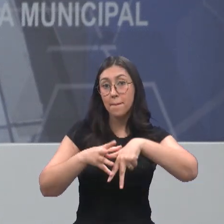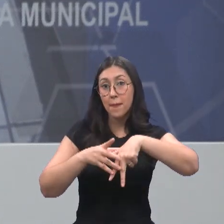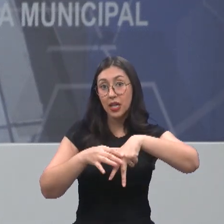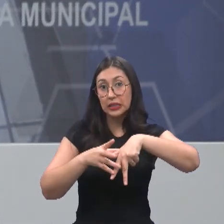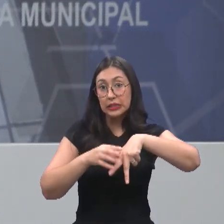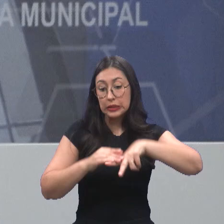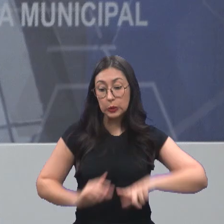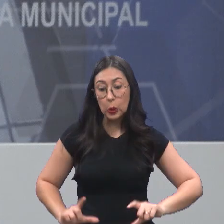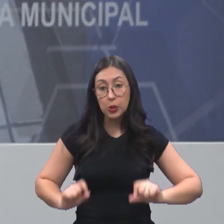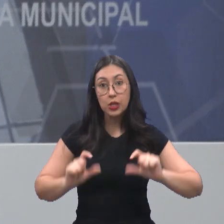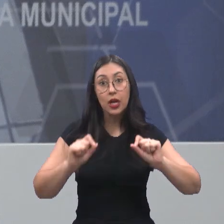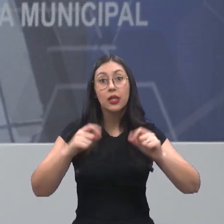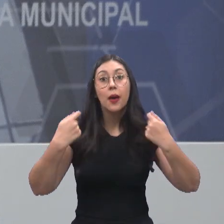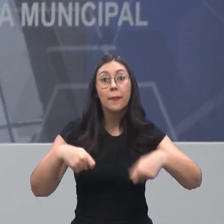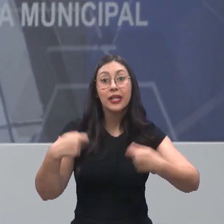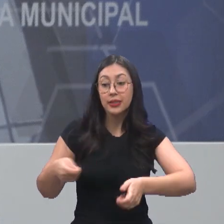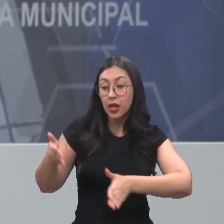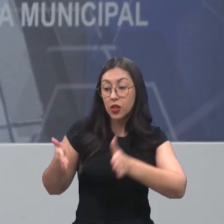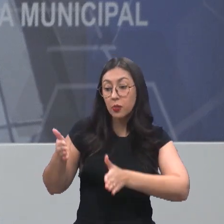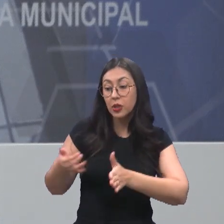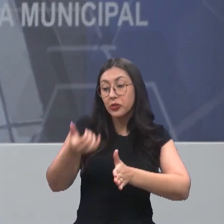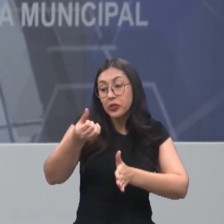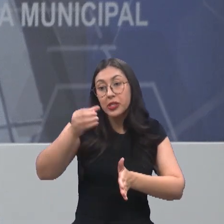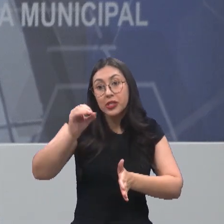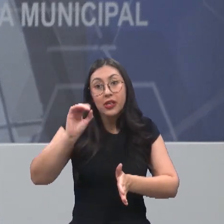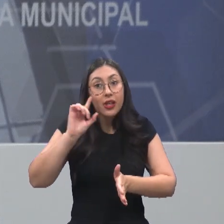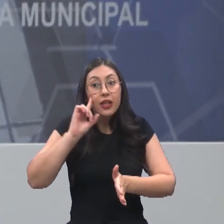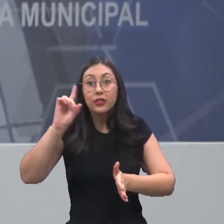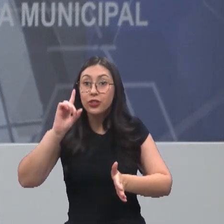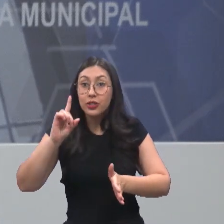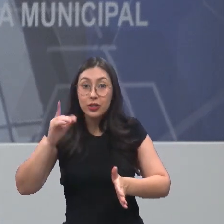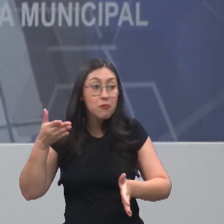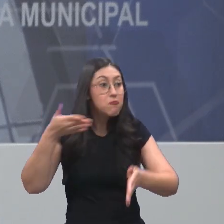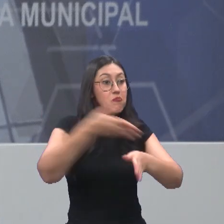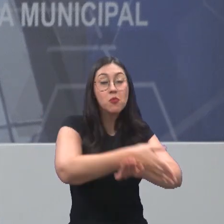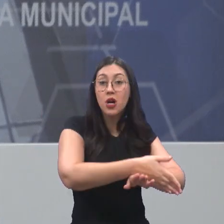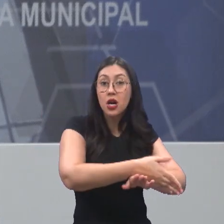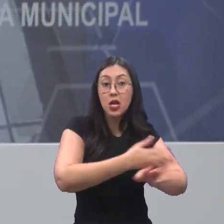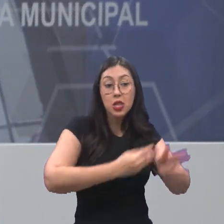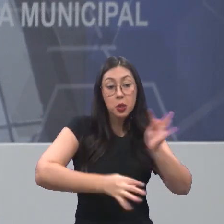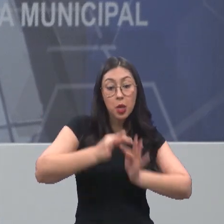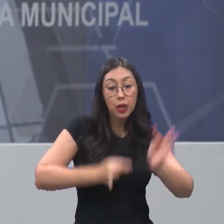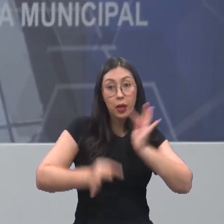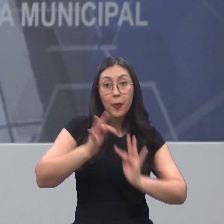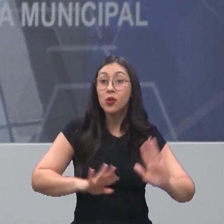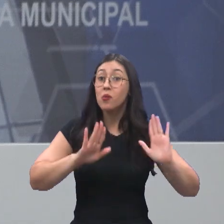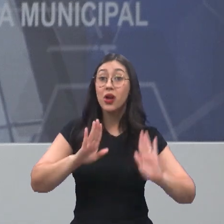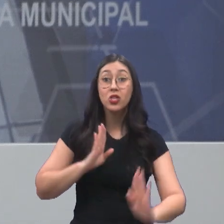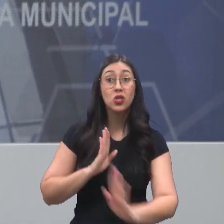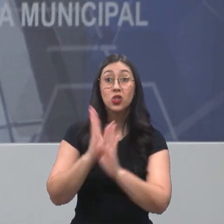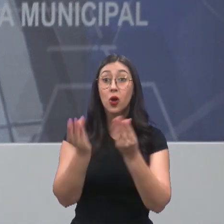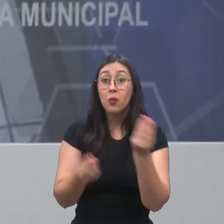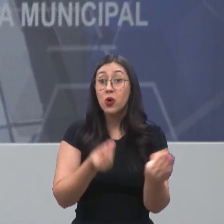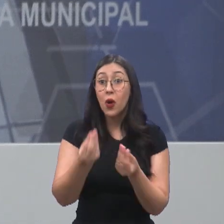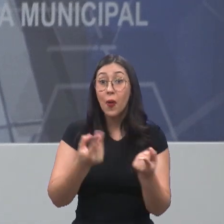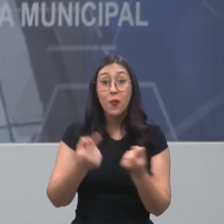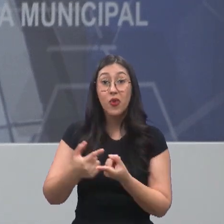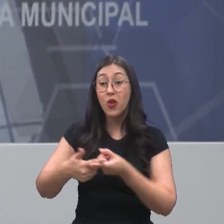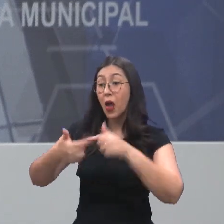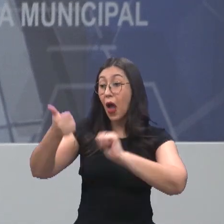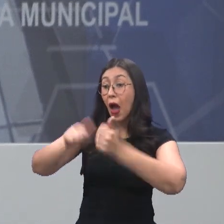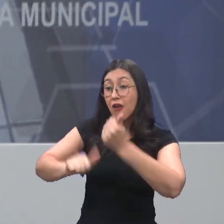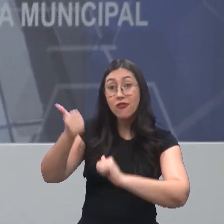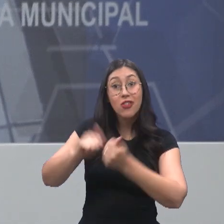SUS em até 60 dias após o diagnóstico. Mas como? Como ter o diagnóstico se não é chamada? Como que tem um diagnóstico